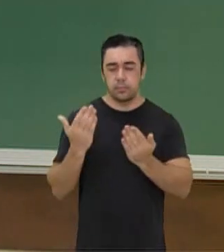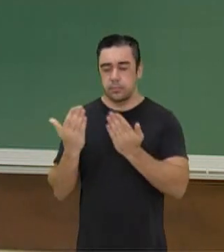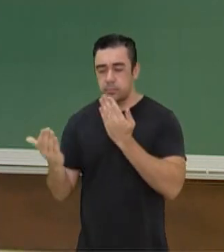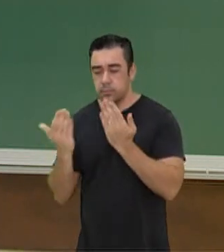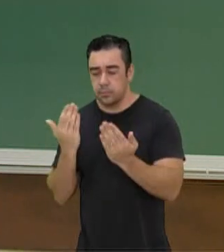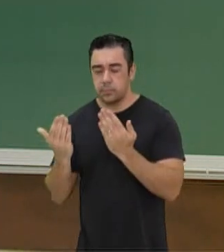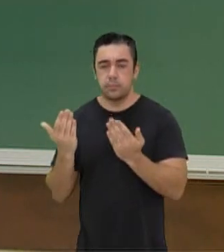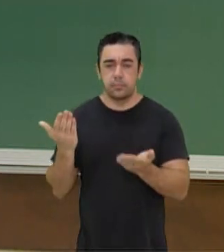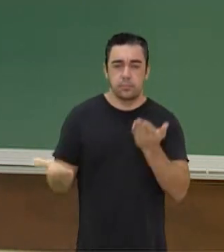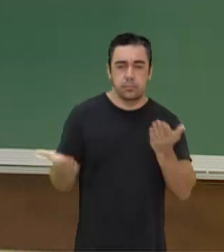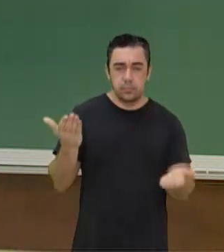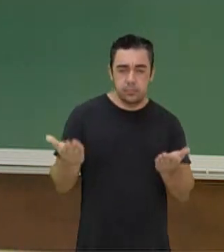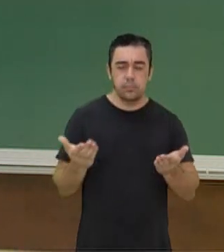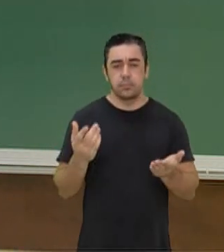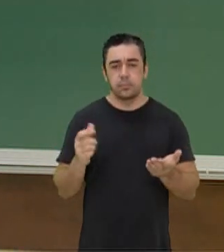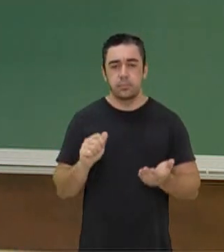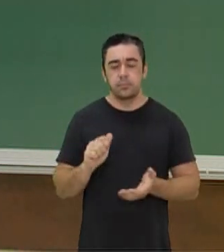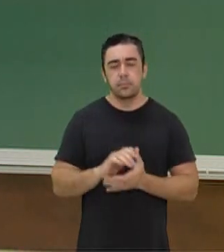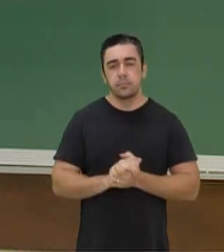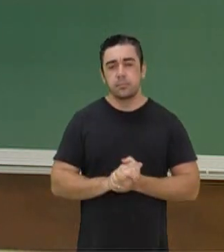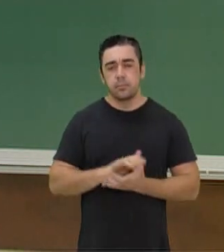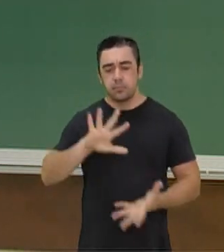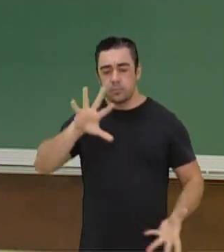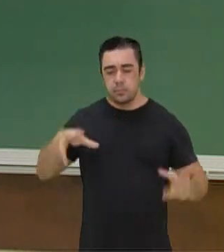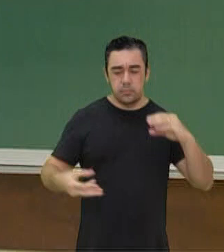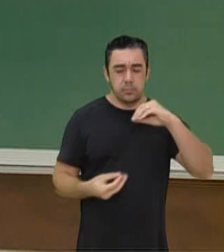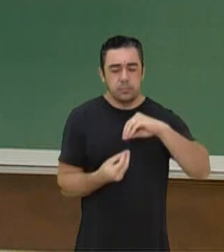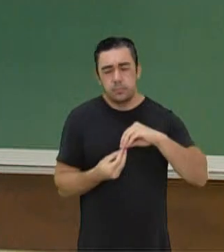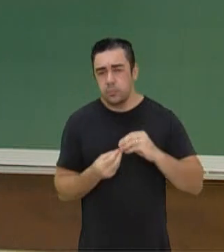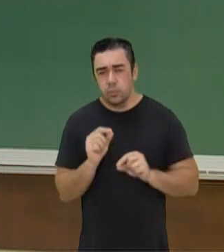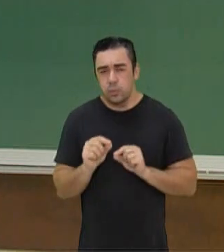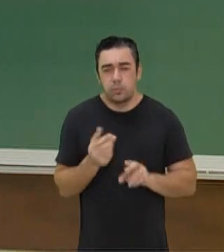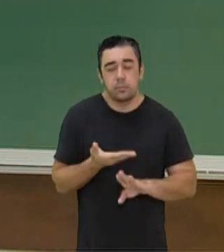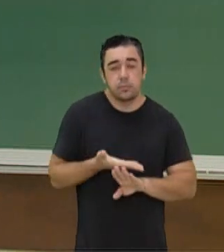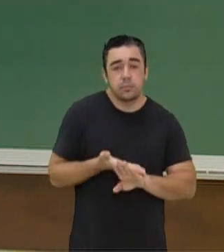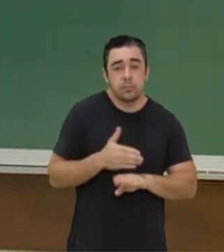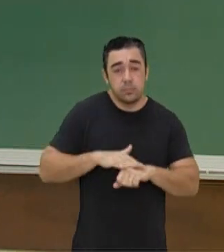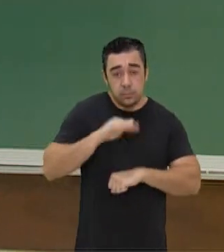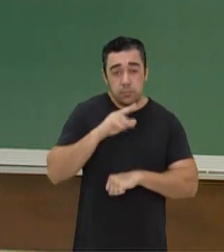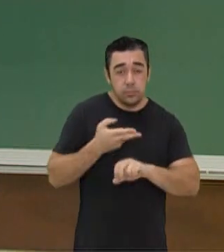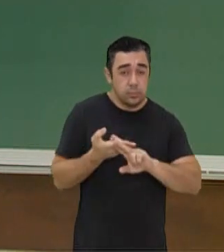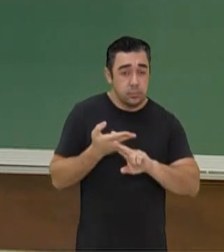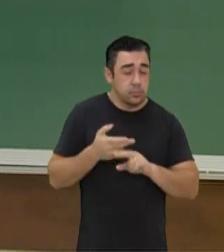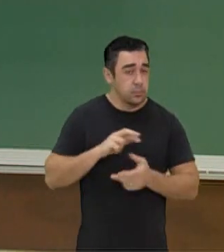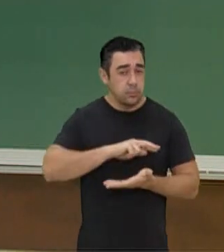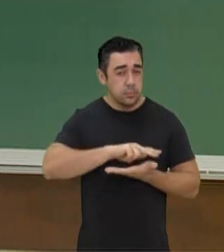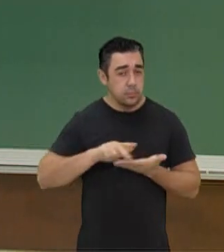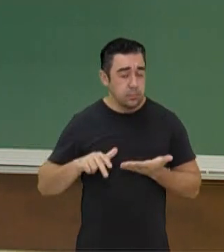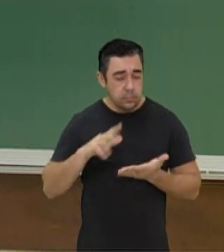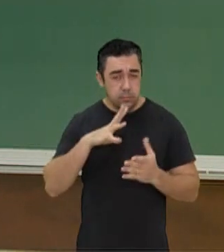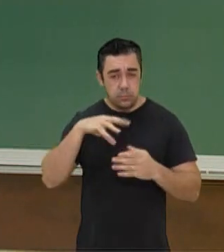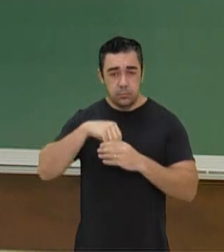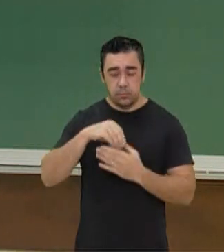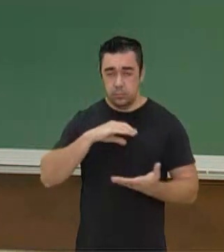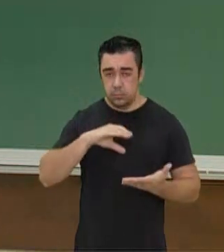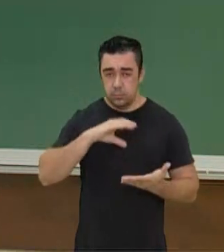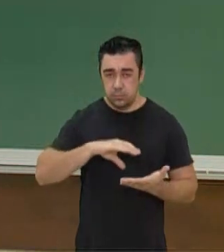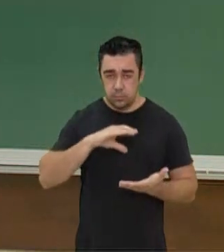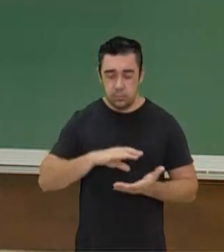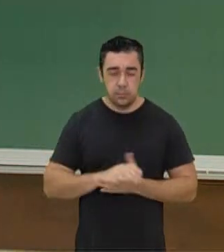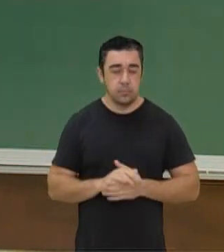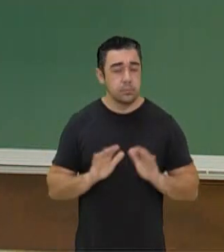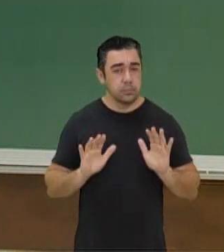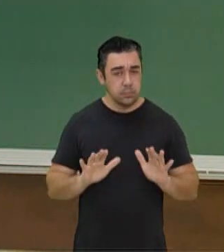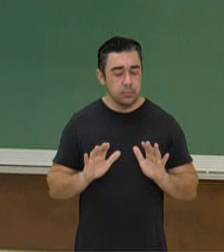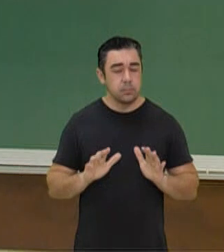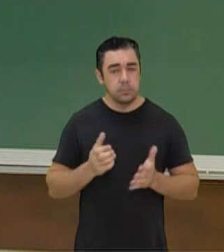comparação, antítese. Vamos voltar de novo as mais utilizadas, na verdade, são várias dentro da língua portuguesa,